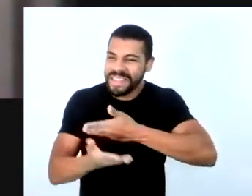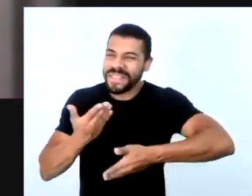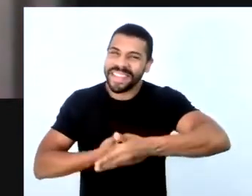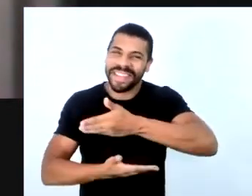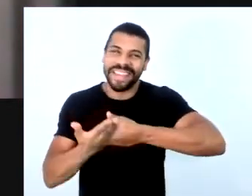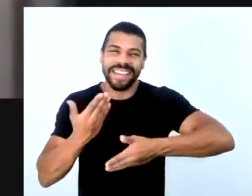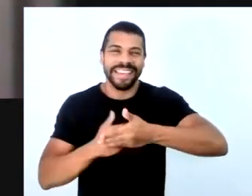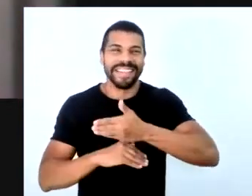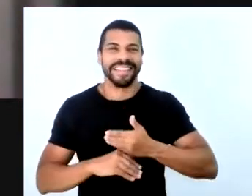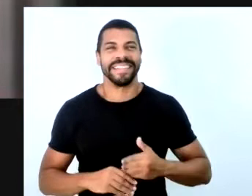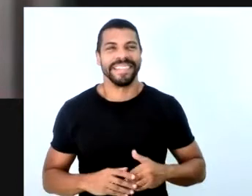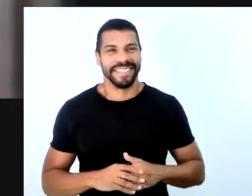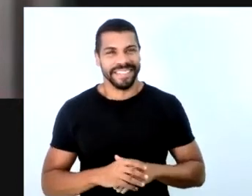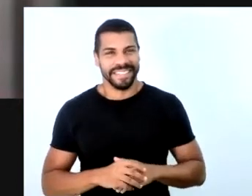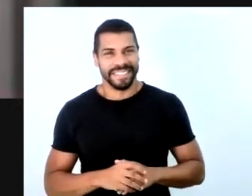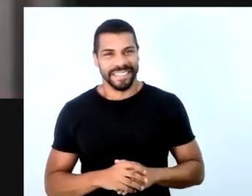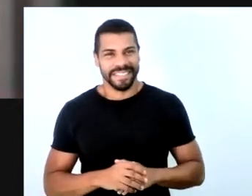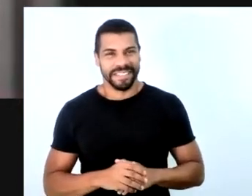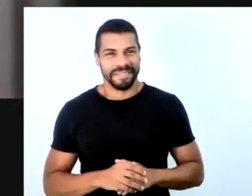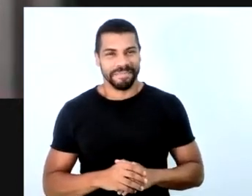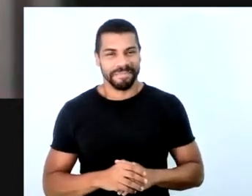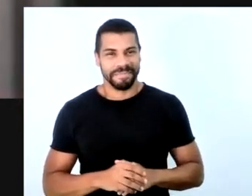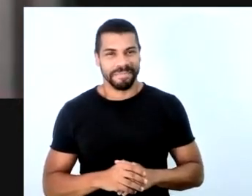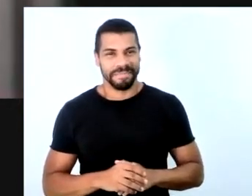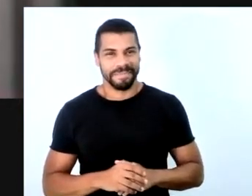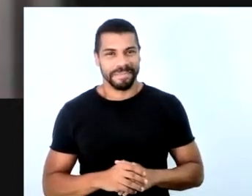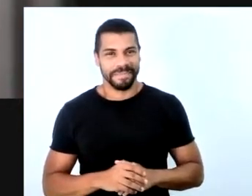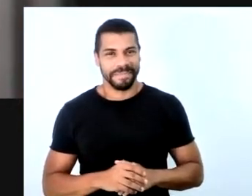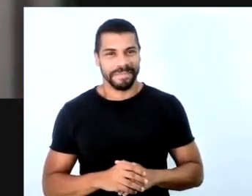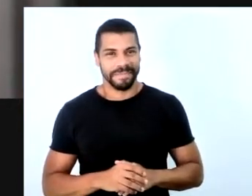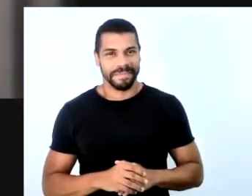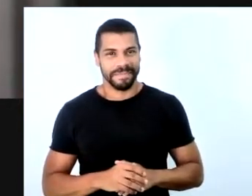aí. Espero, enfim, que a gente faça uma boa